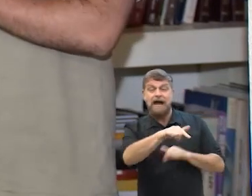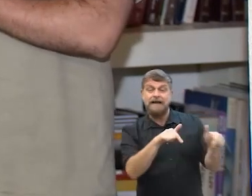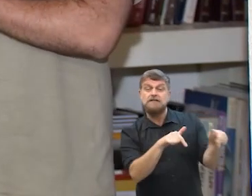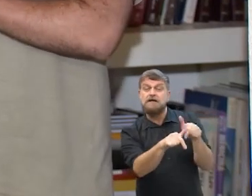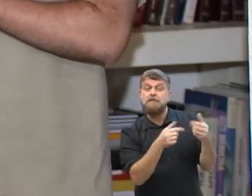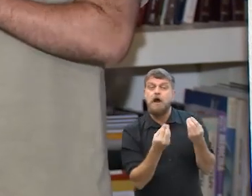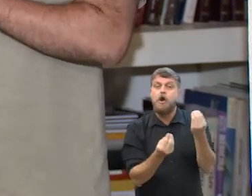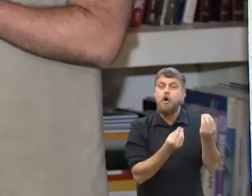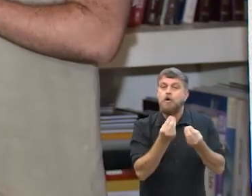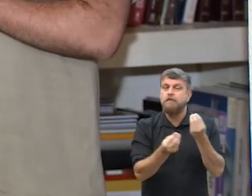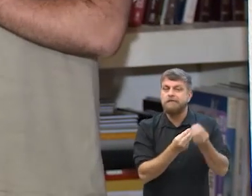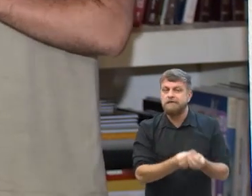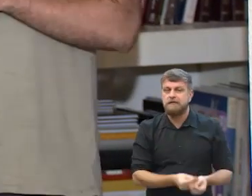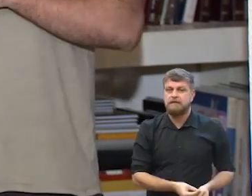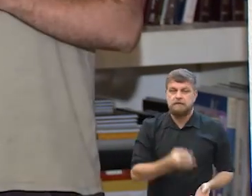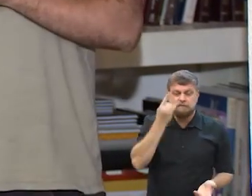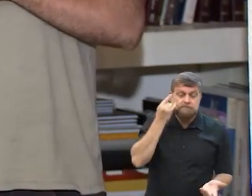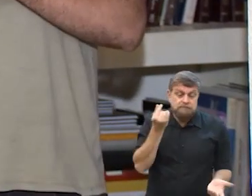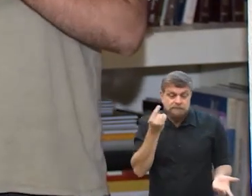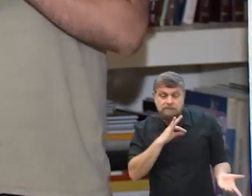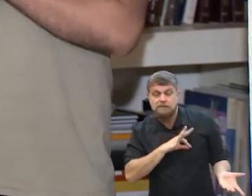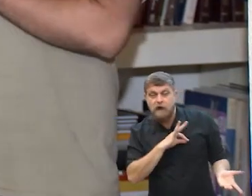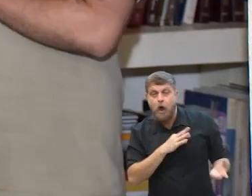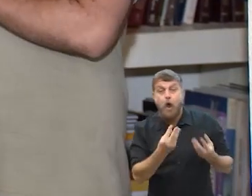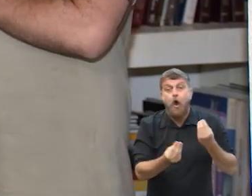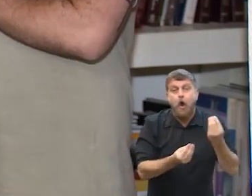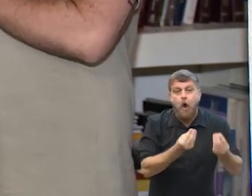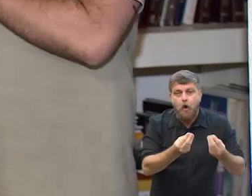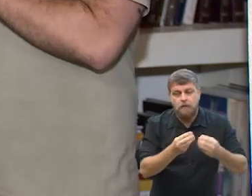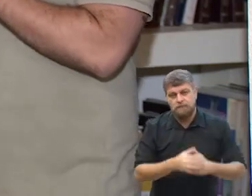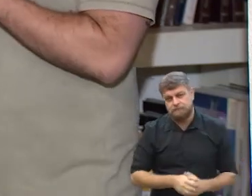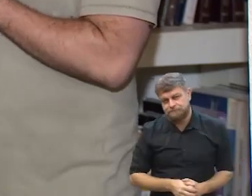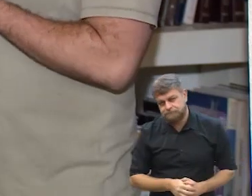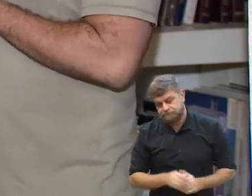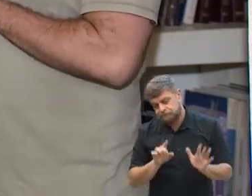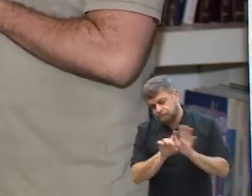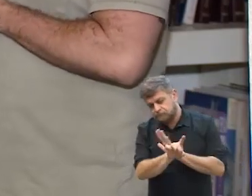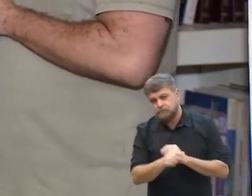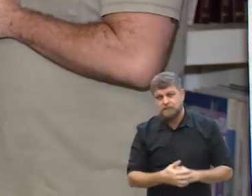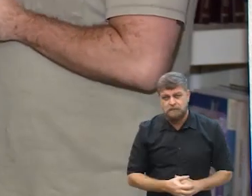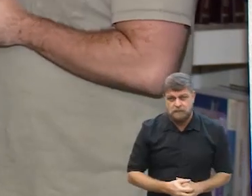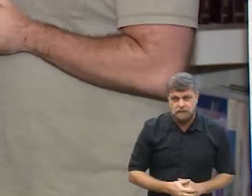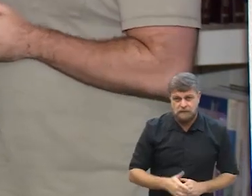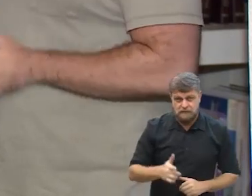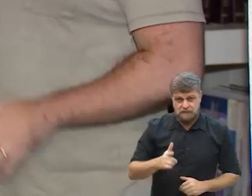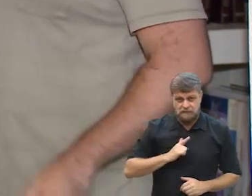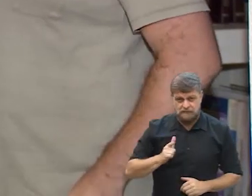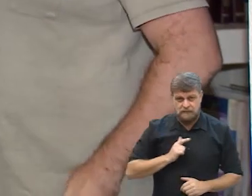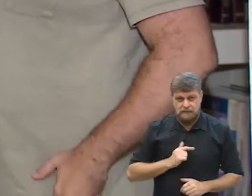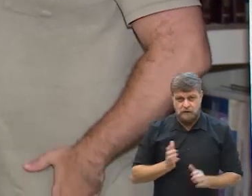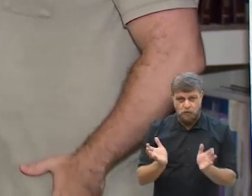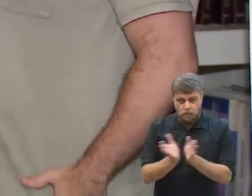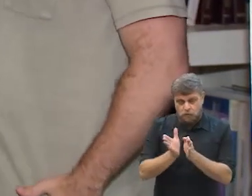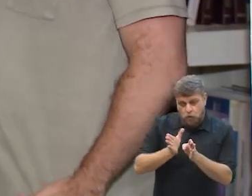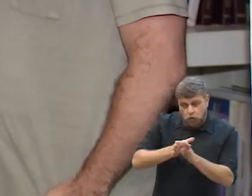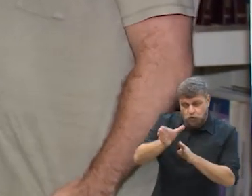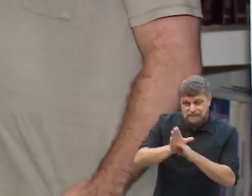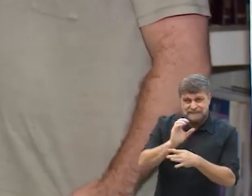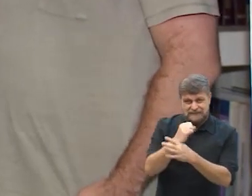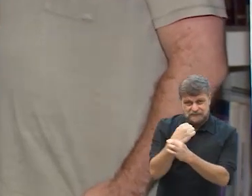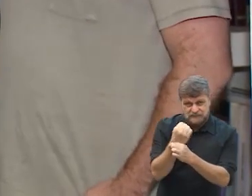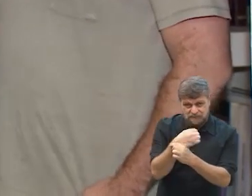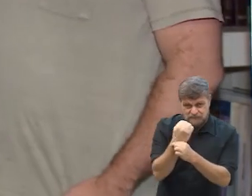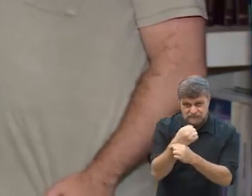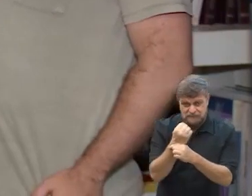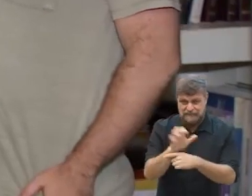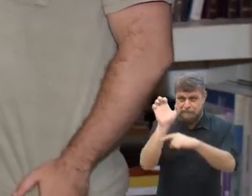que está assistindo ao Se Liga na Profissão aqui na TV Câmara Campinas, como que é o mercado? Apesar do CREFIT, o Conselho Regional de Fisioterapia de